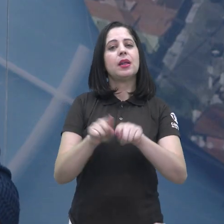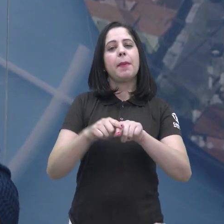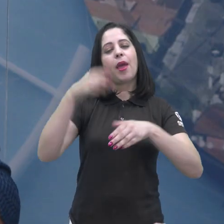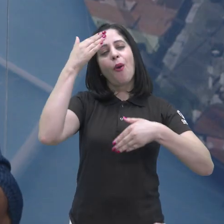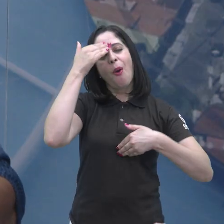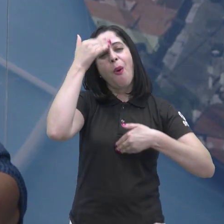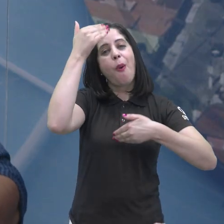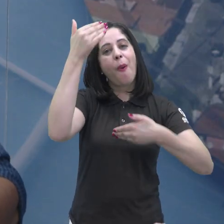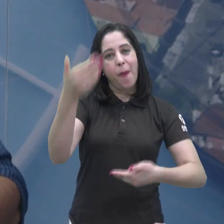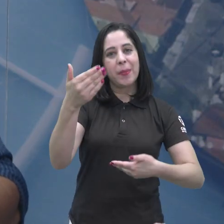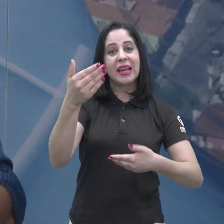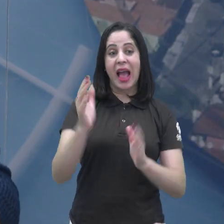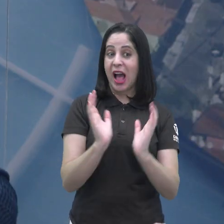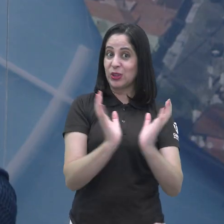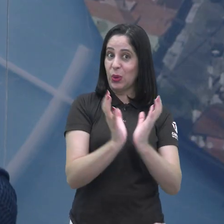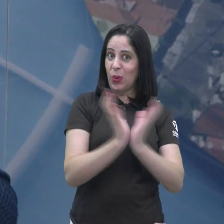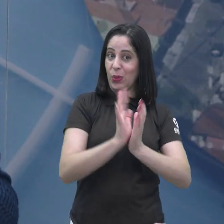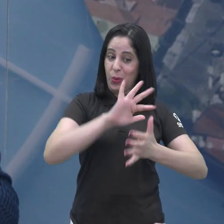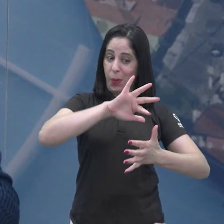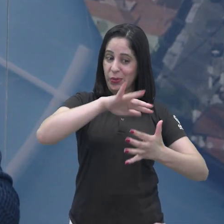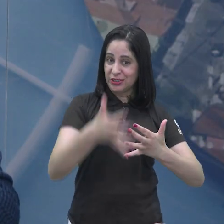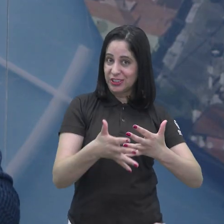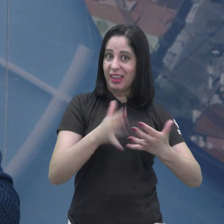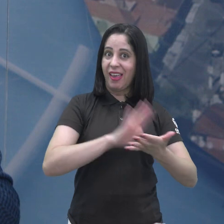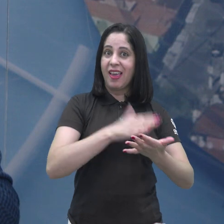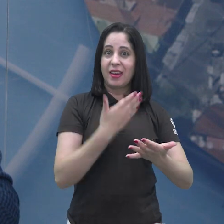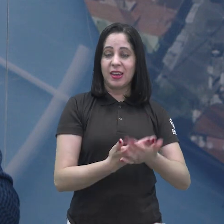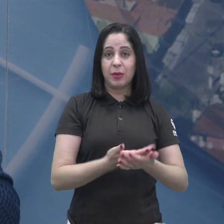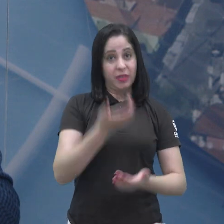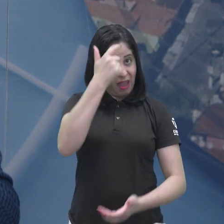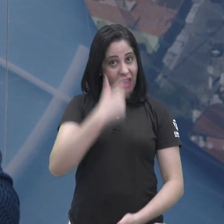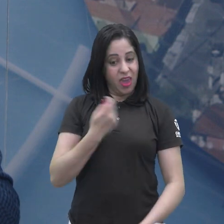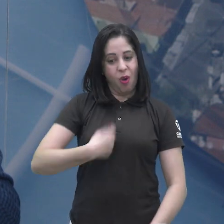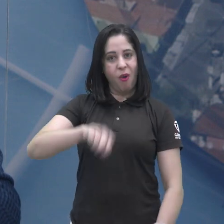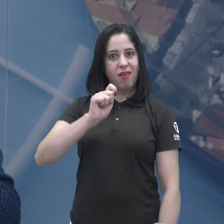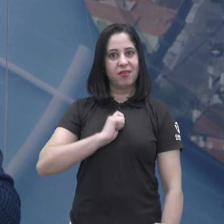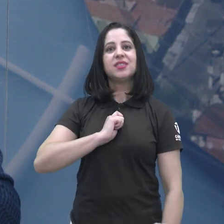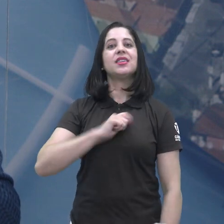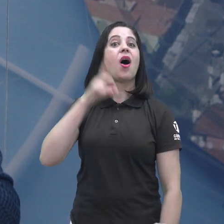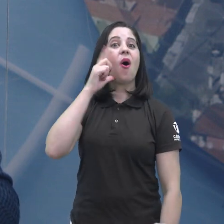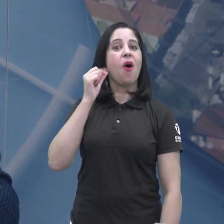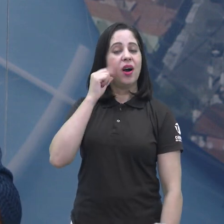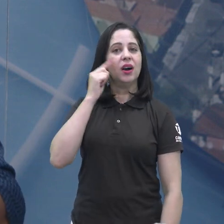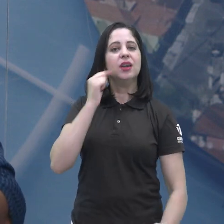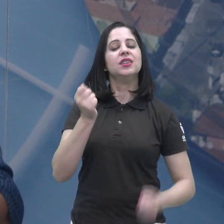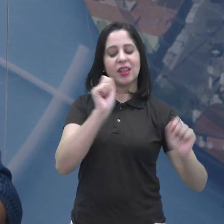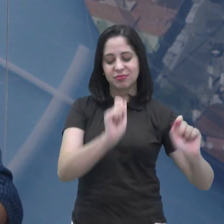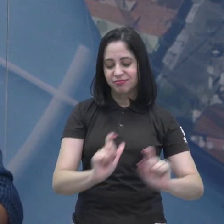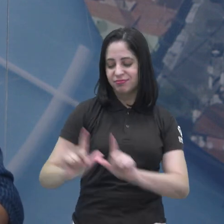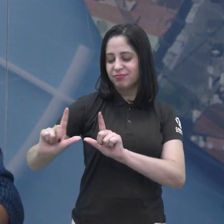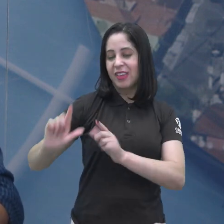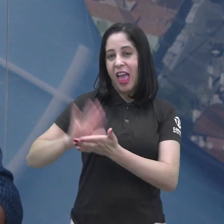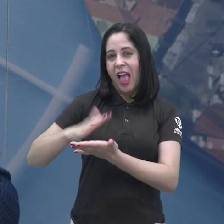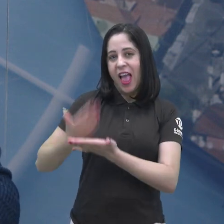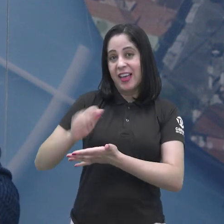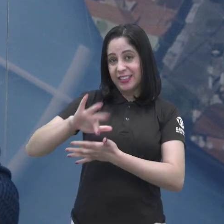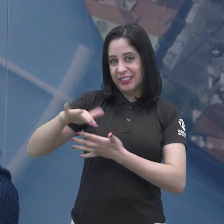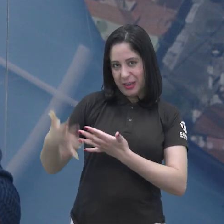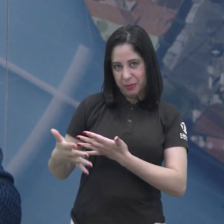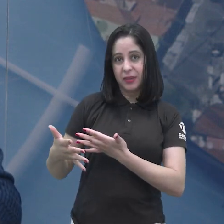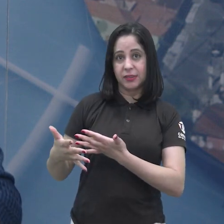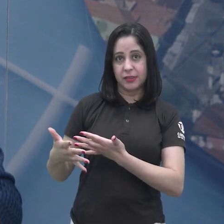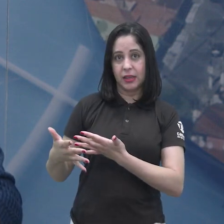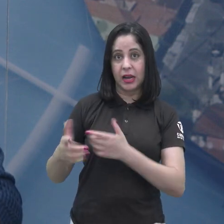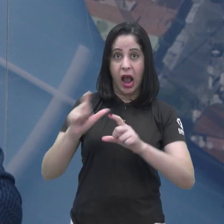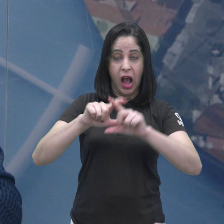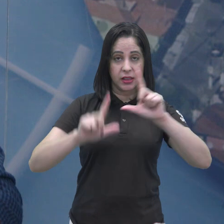eu queria agradecer o pessoal de Libras da TV Câmara, a Ana Furtado, que vai ficar com a gente aqui nessa edição do